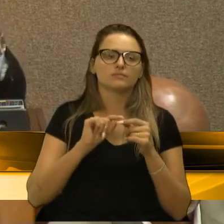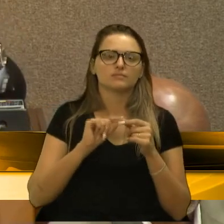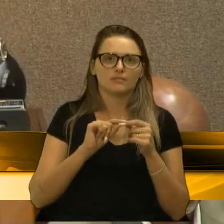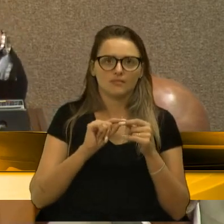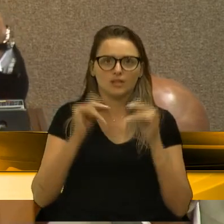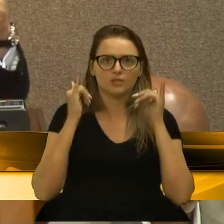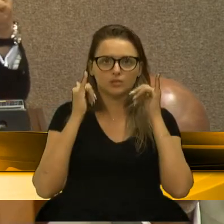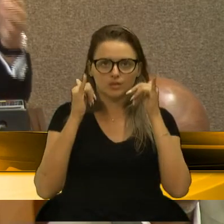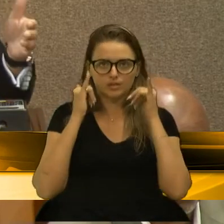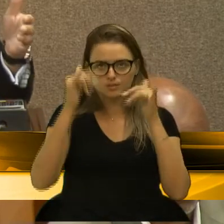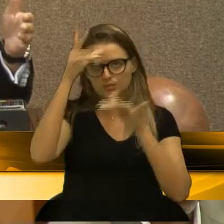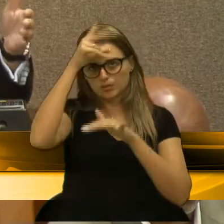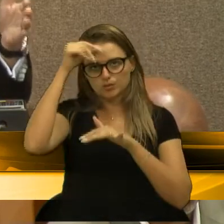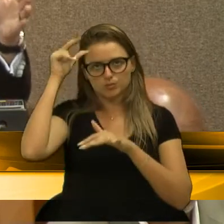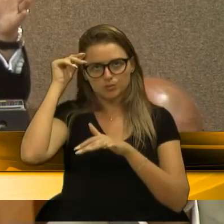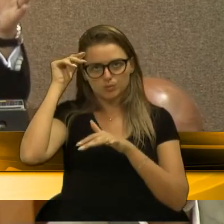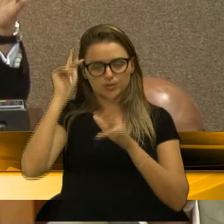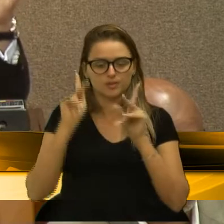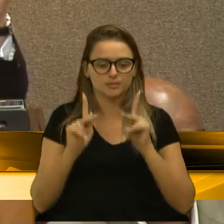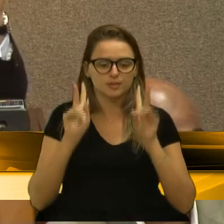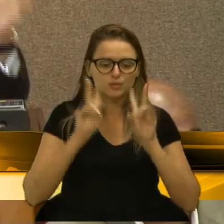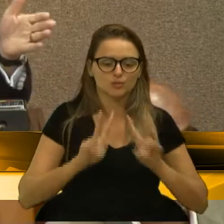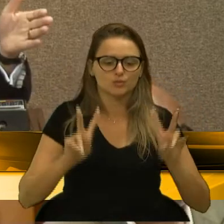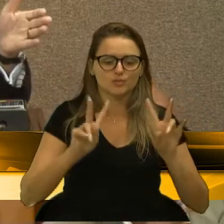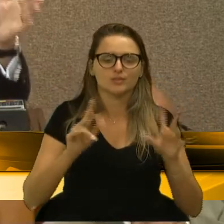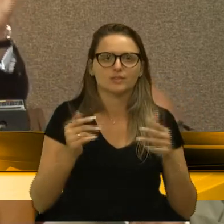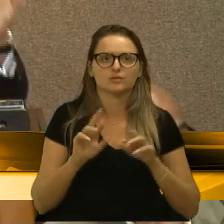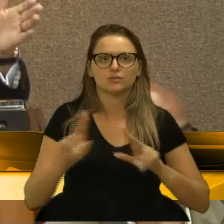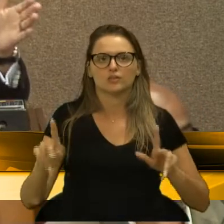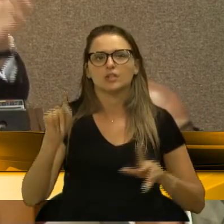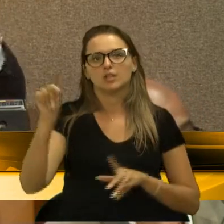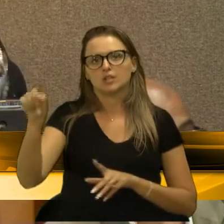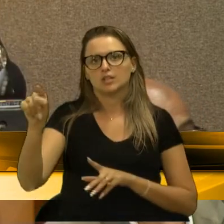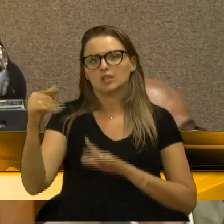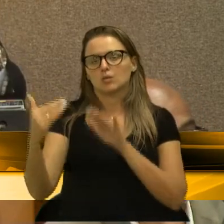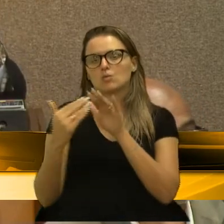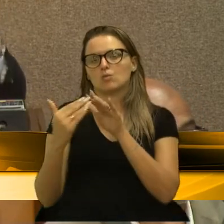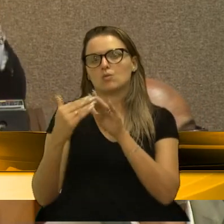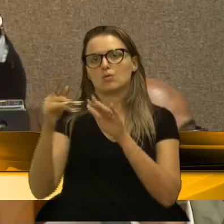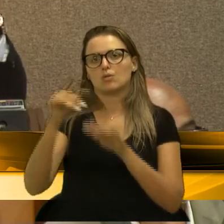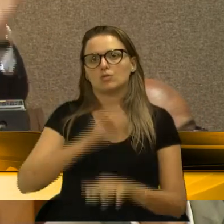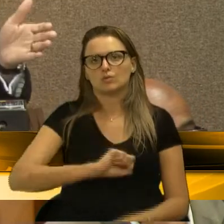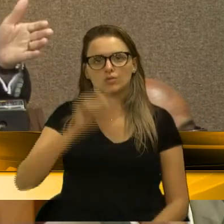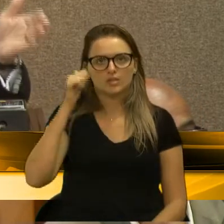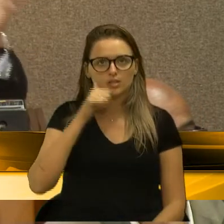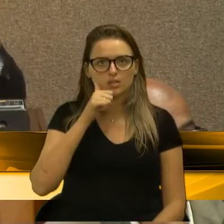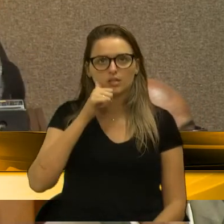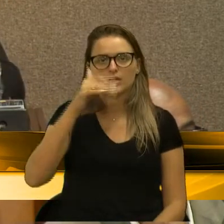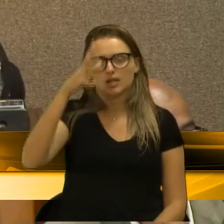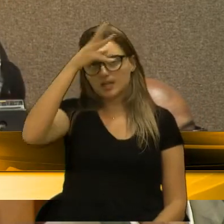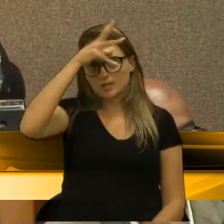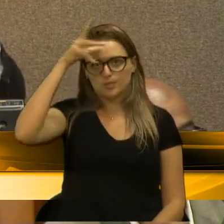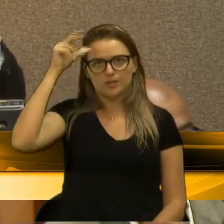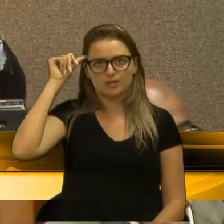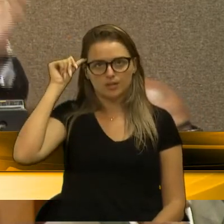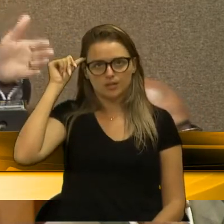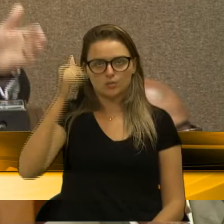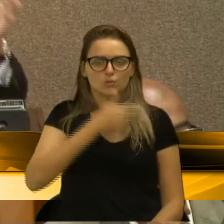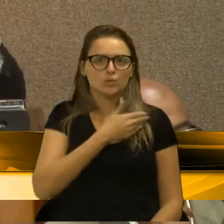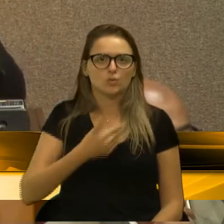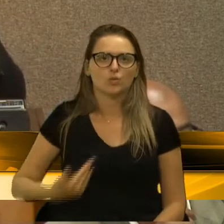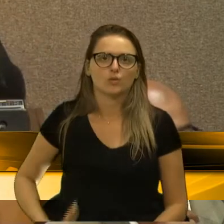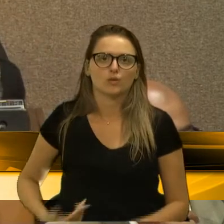seja visto de uma outra forma. A senhora fala muito bem no quesito que o poder público precisa